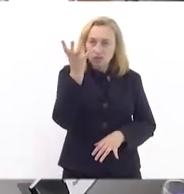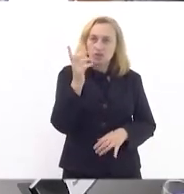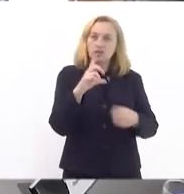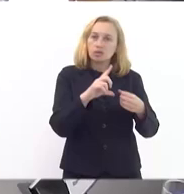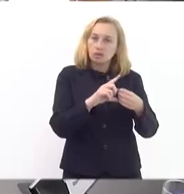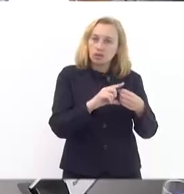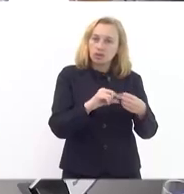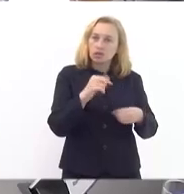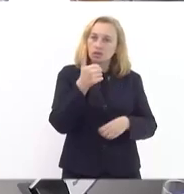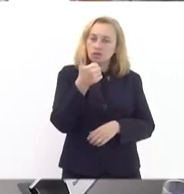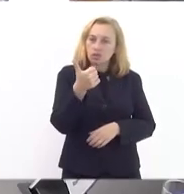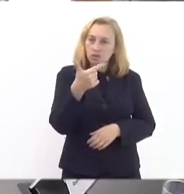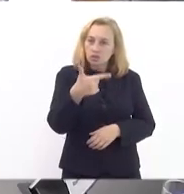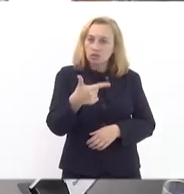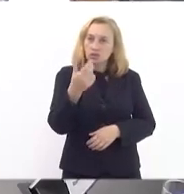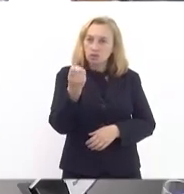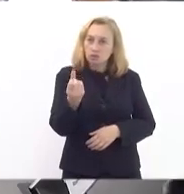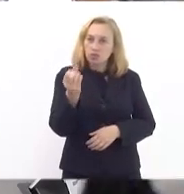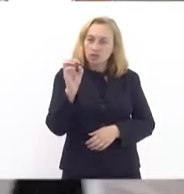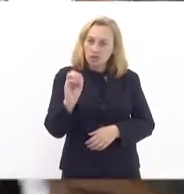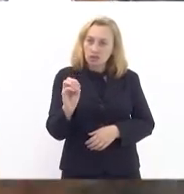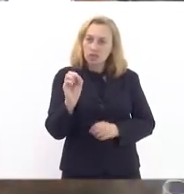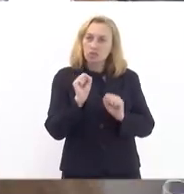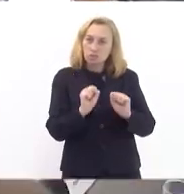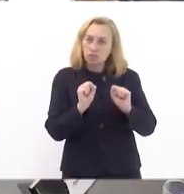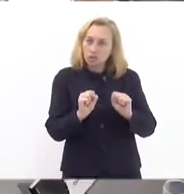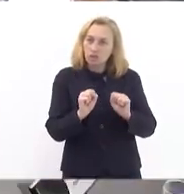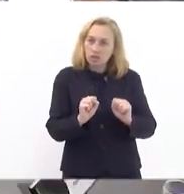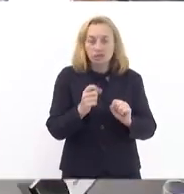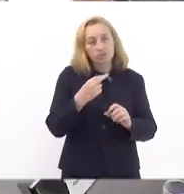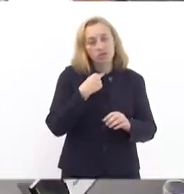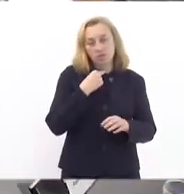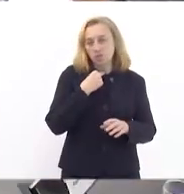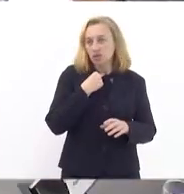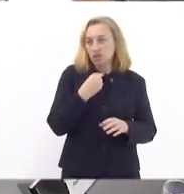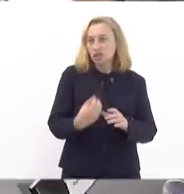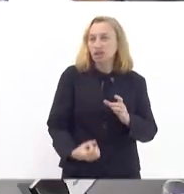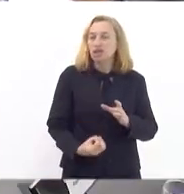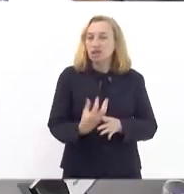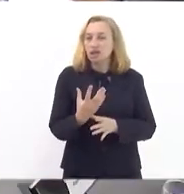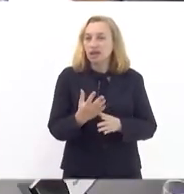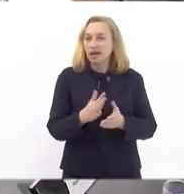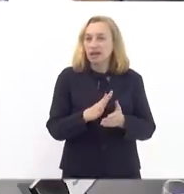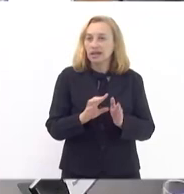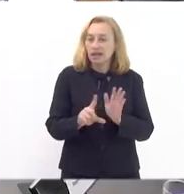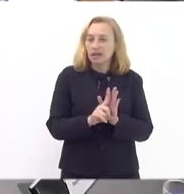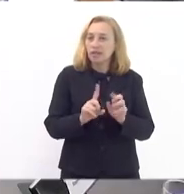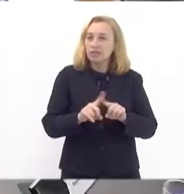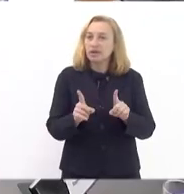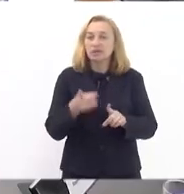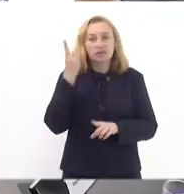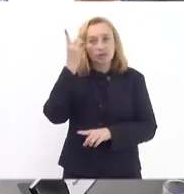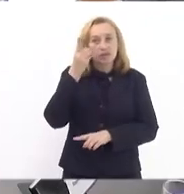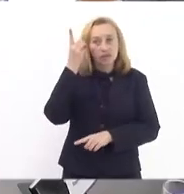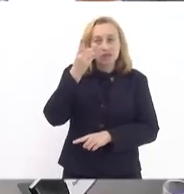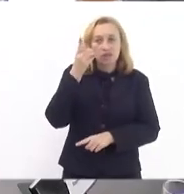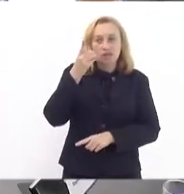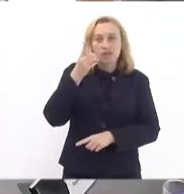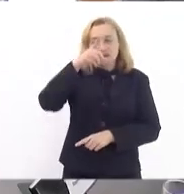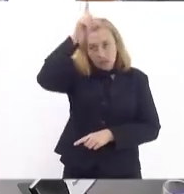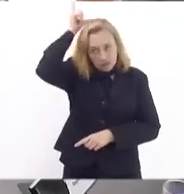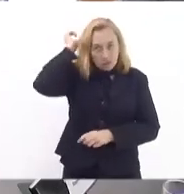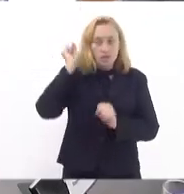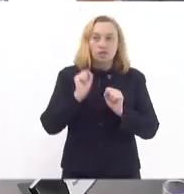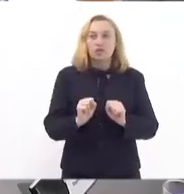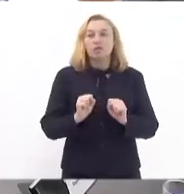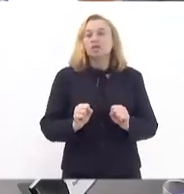é e se pudesse mas não podemos alterar a legislação mas como é que tá o solo pode ser enquadrado